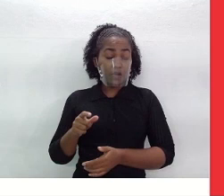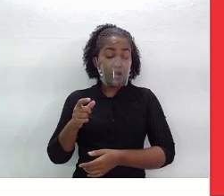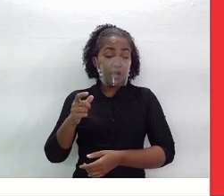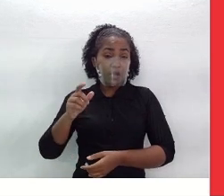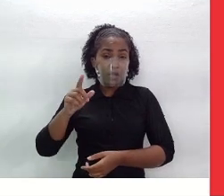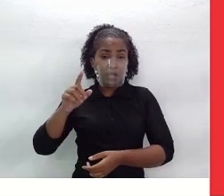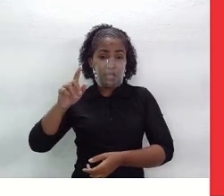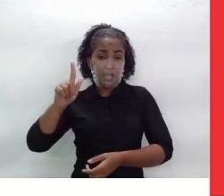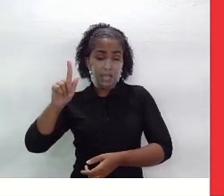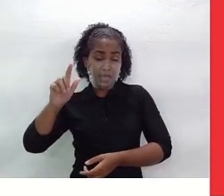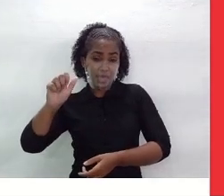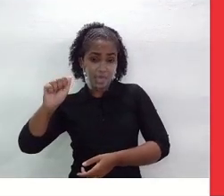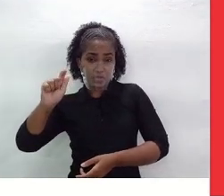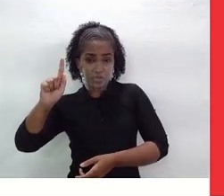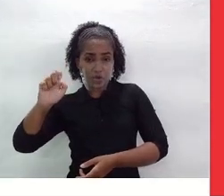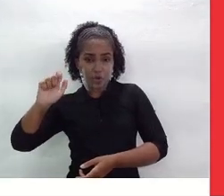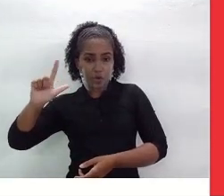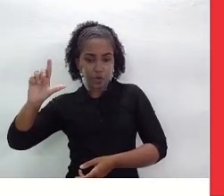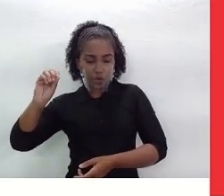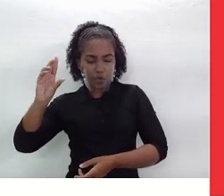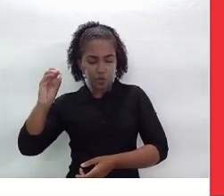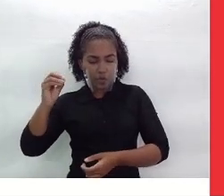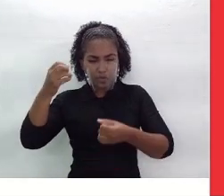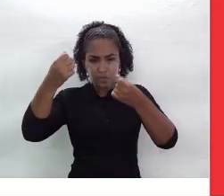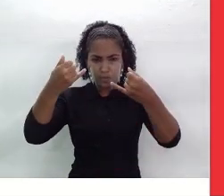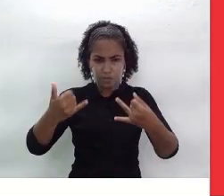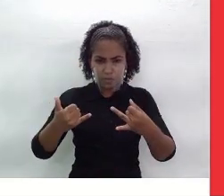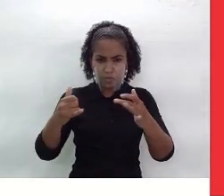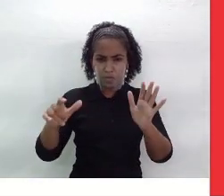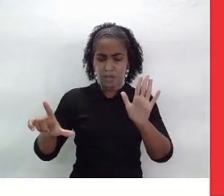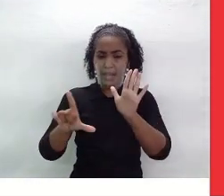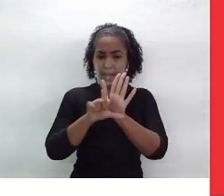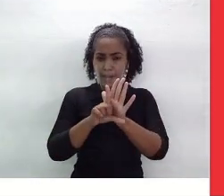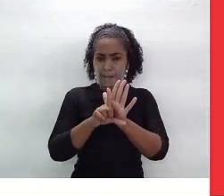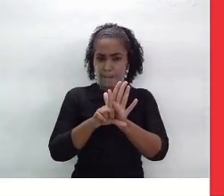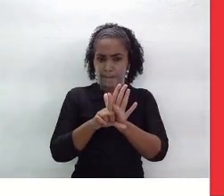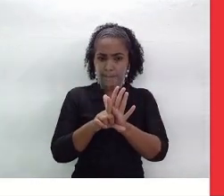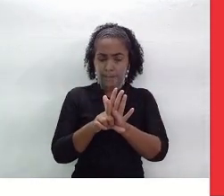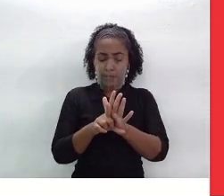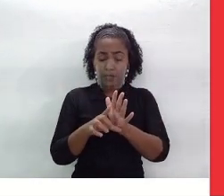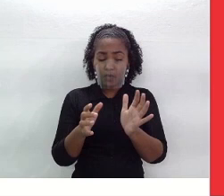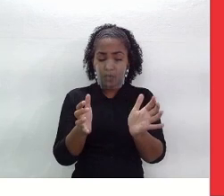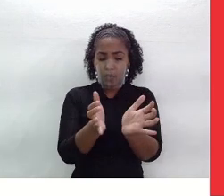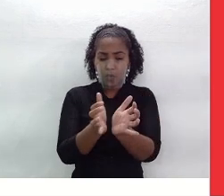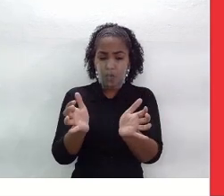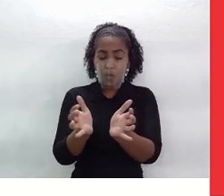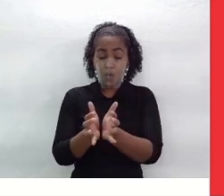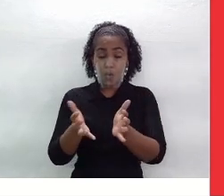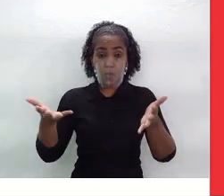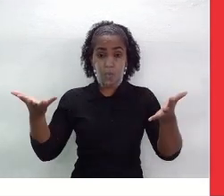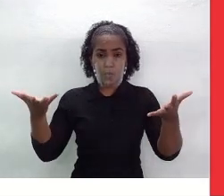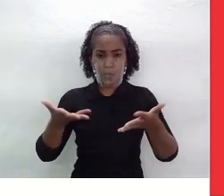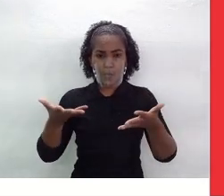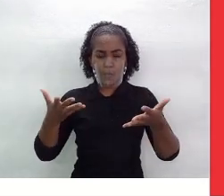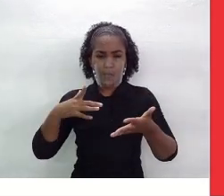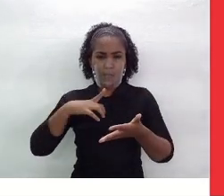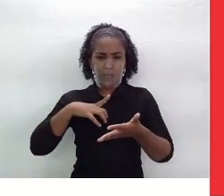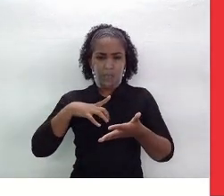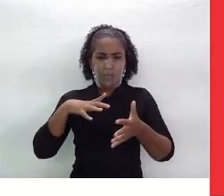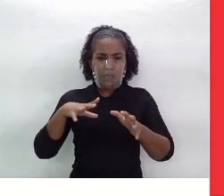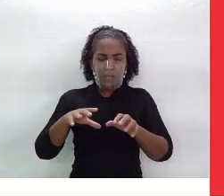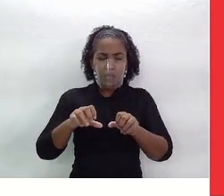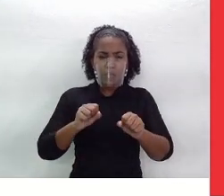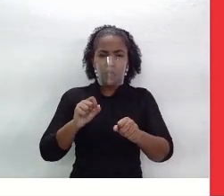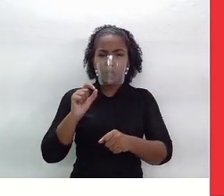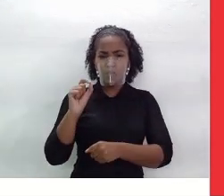Suez, ele postulou que um conjunto dos continentes meridionais atuais, eles formaram